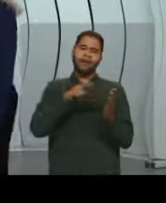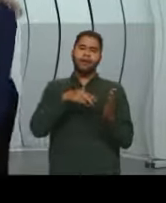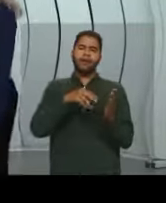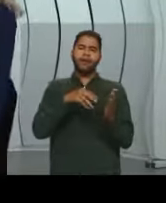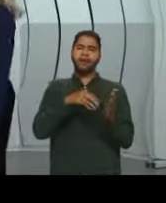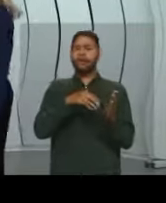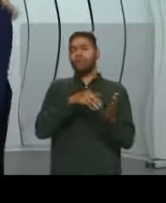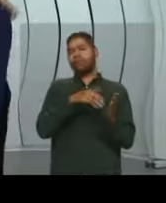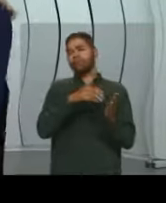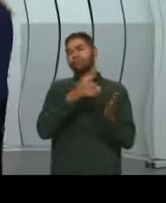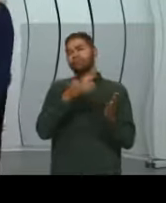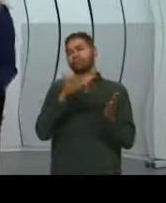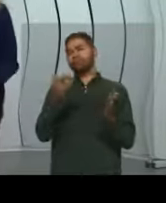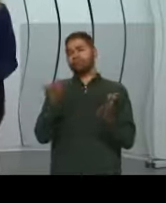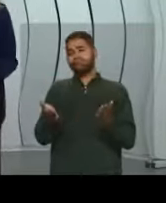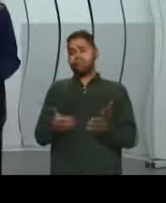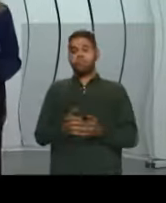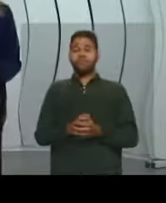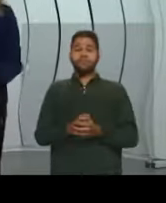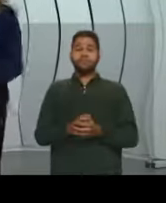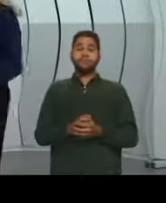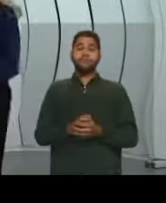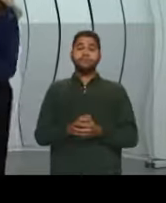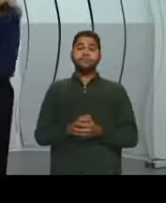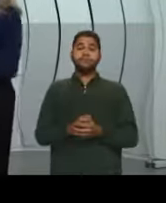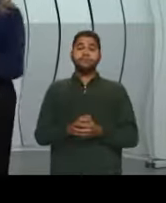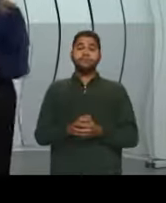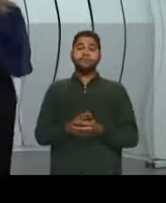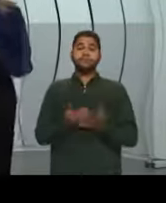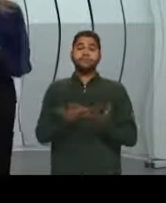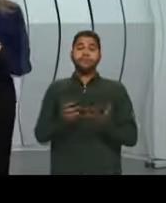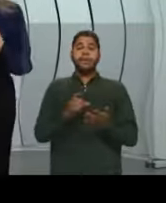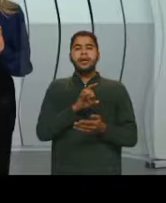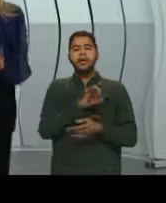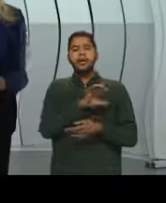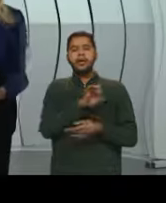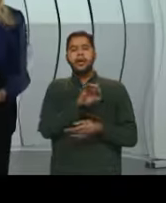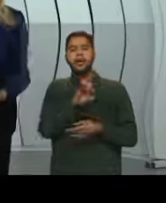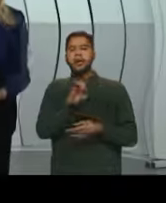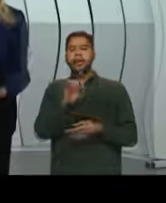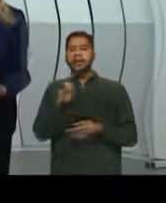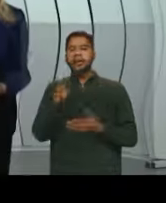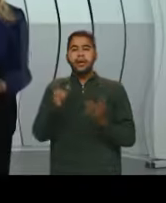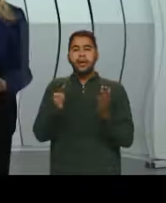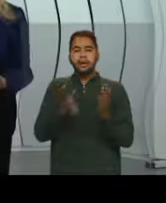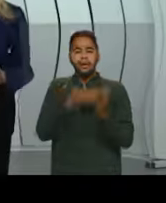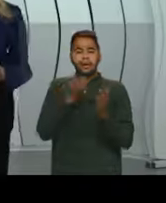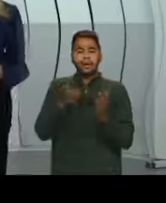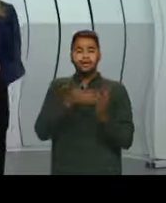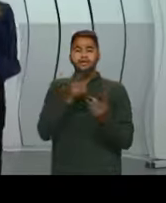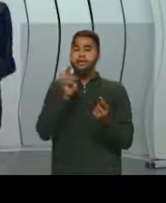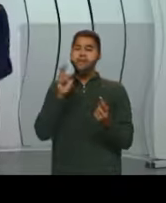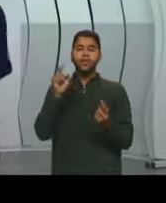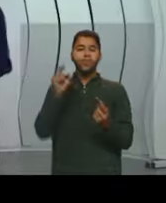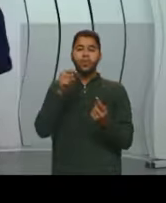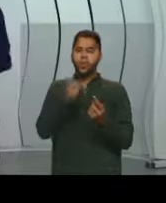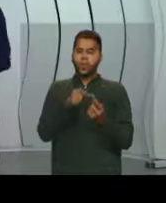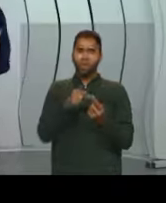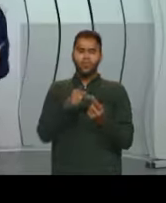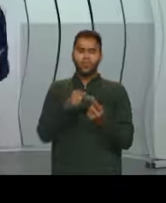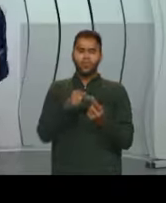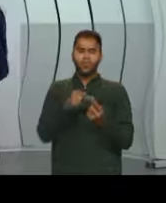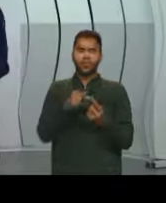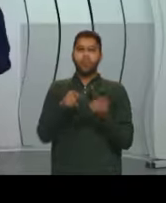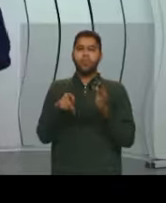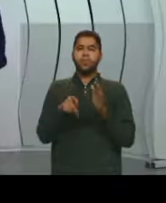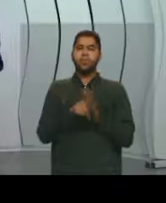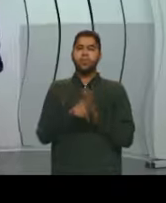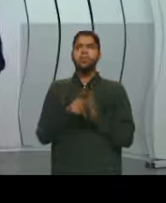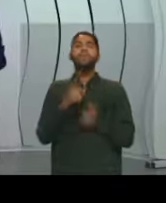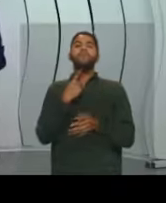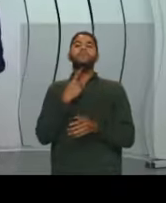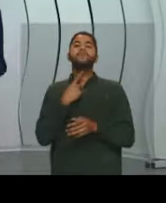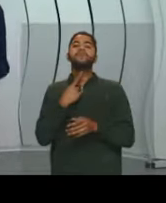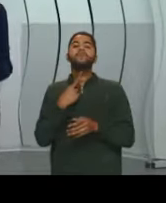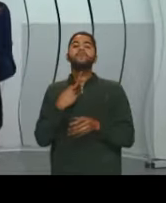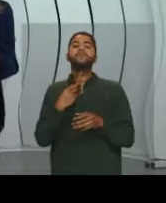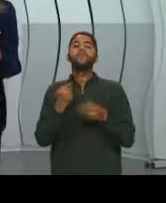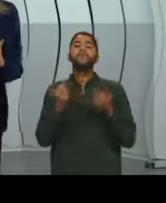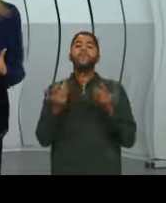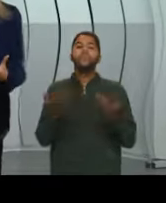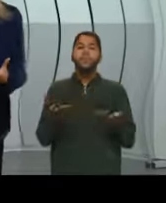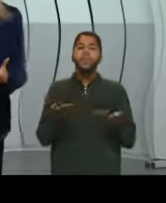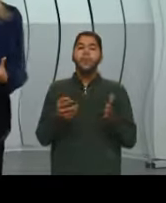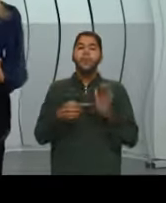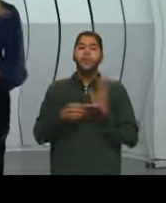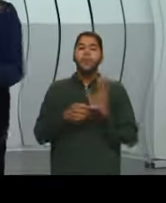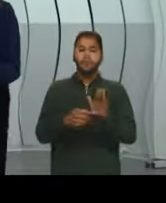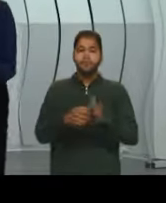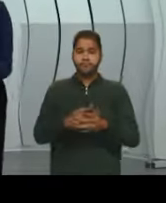todo. Então, cada revista, ela tem o seu objetivo, né? A sua intenção e o seu público.